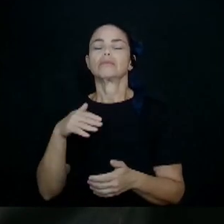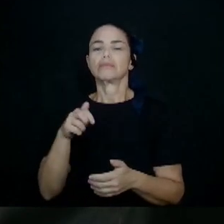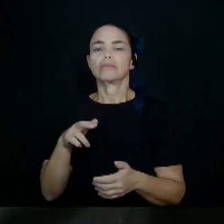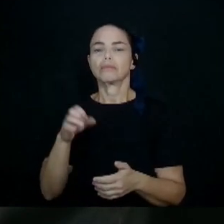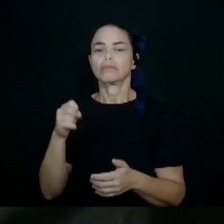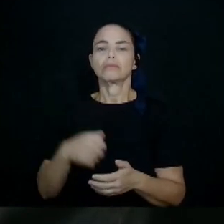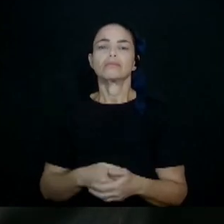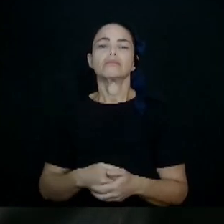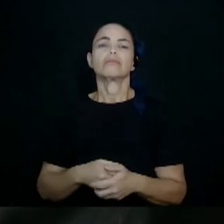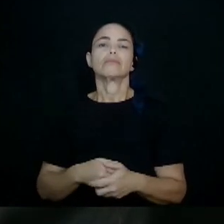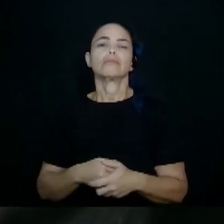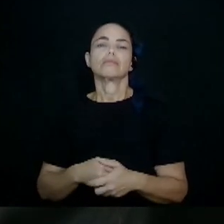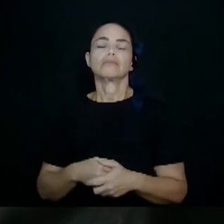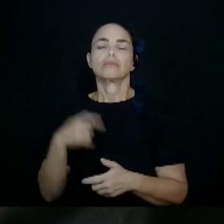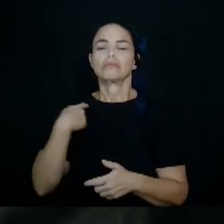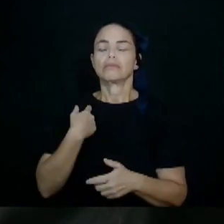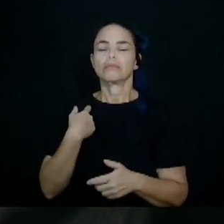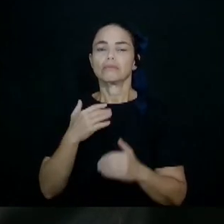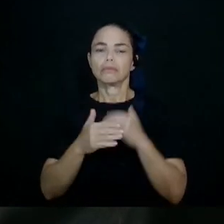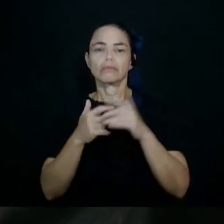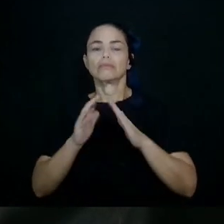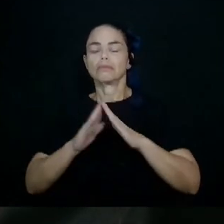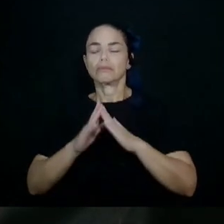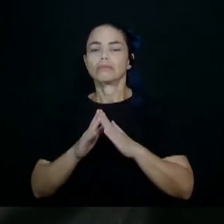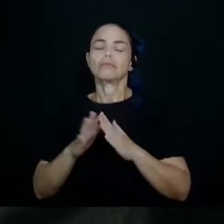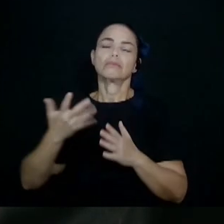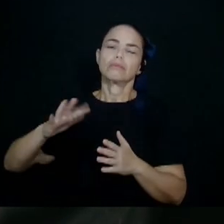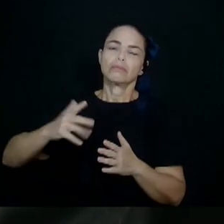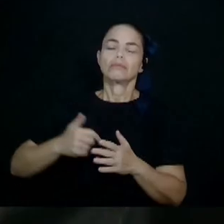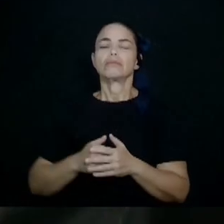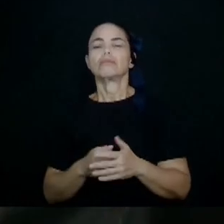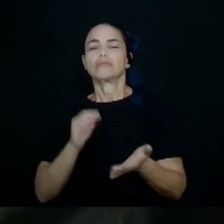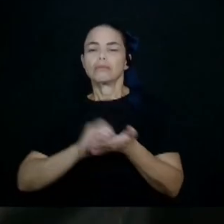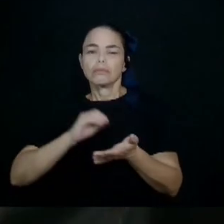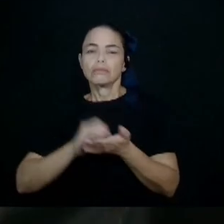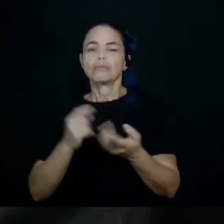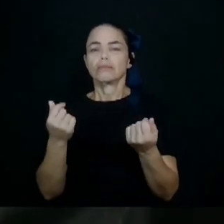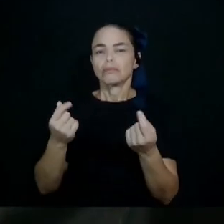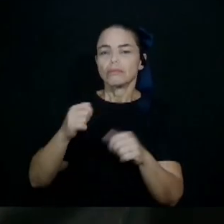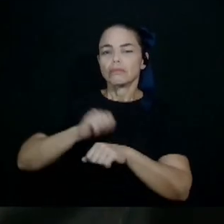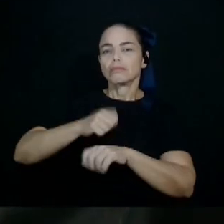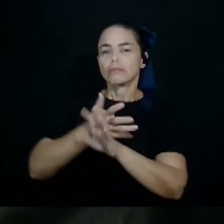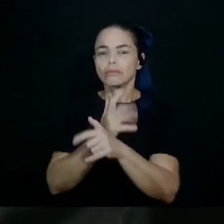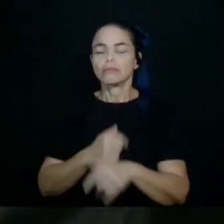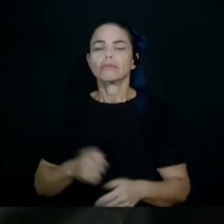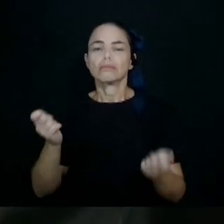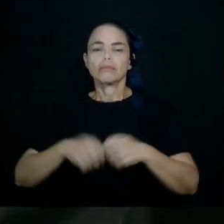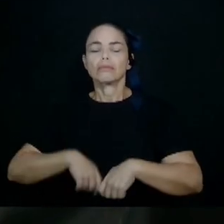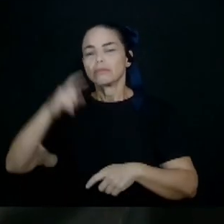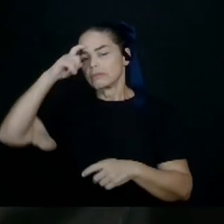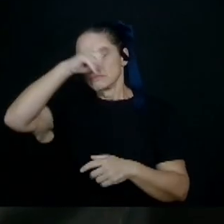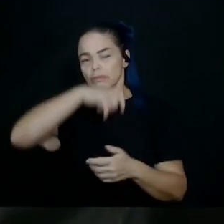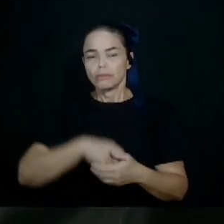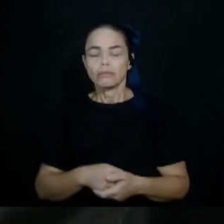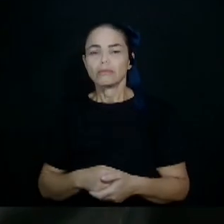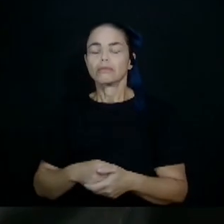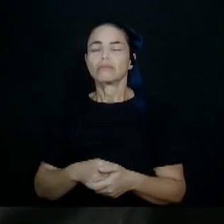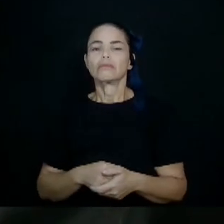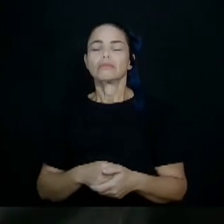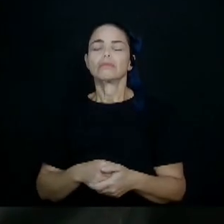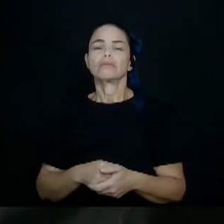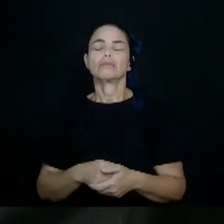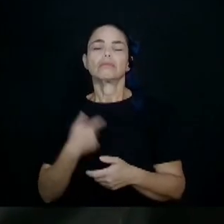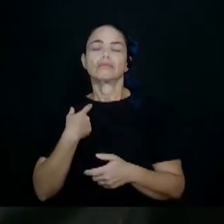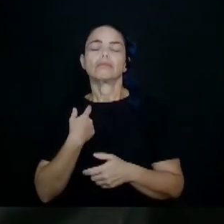Taquaral. Quem cresceu em uma casa muito instável, com falta de dinheiro, pode ter mais dificuldade de desapegar na vida